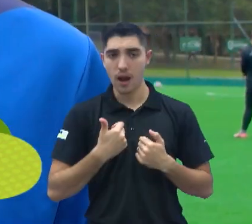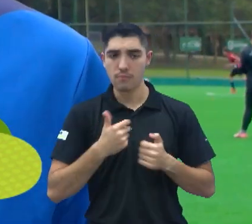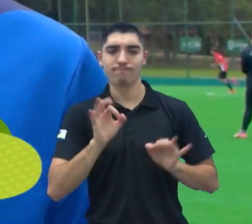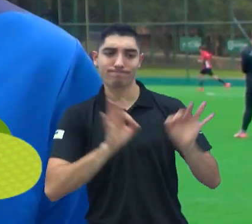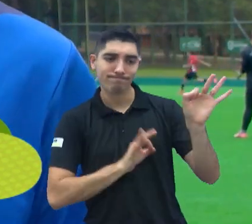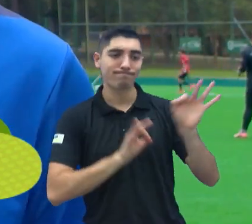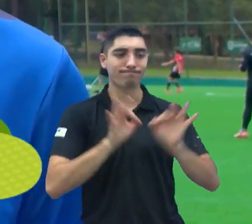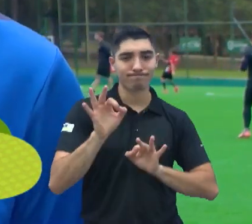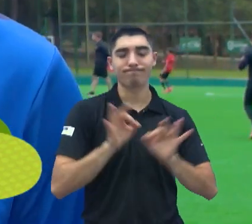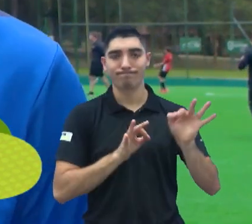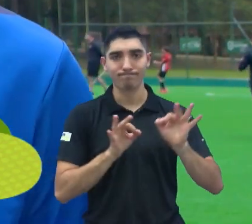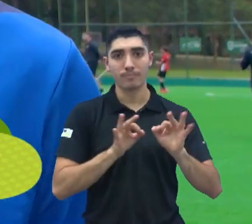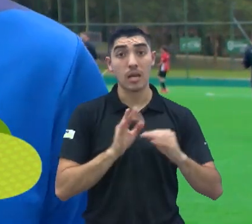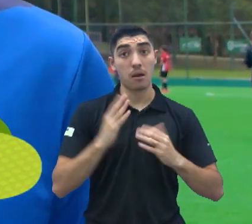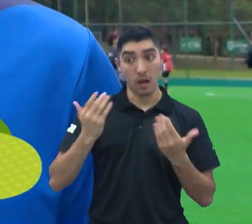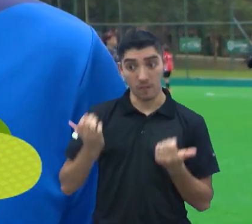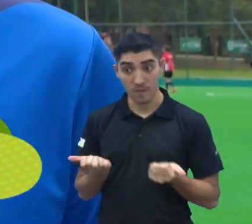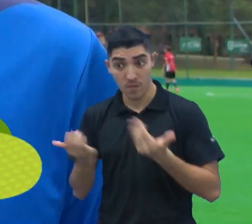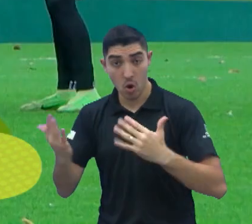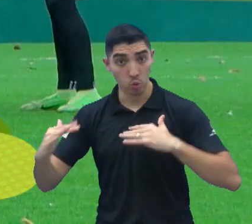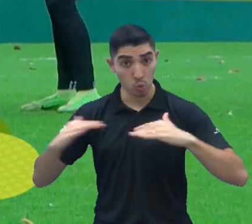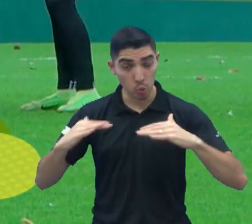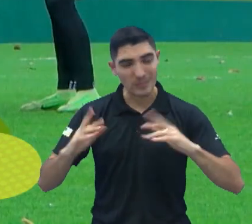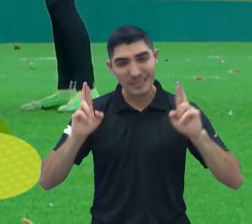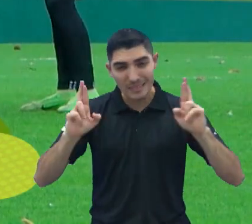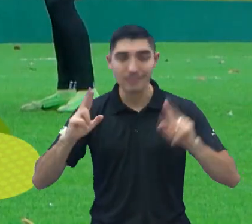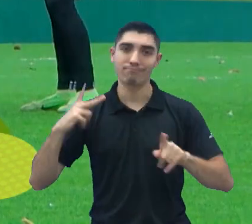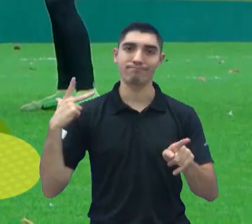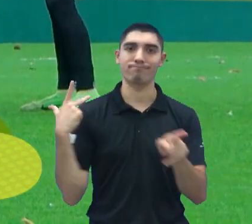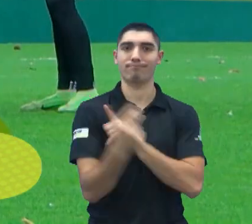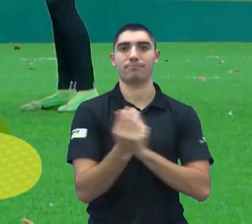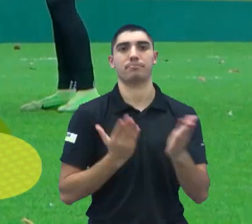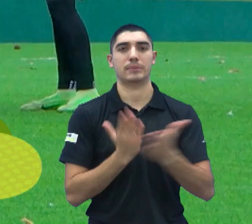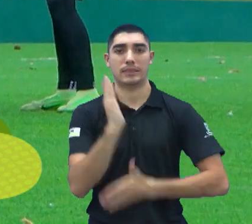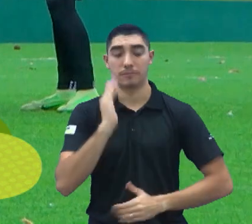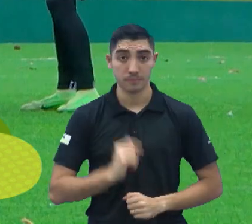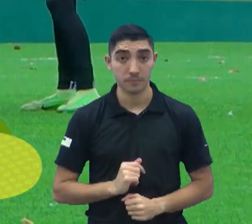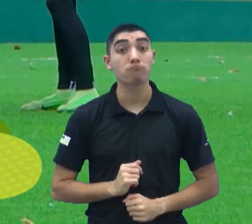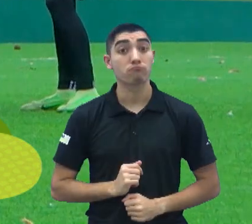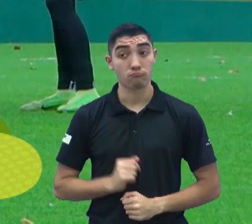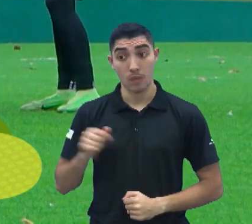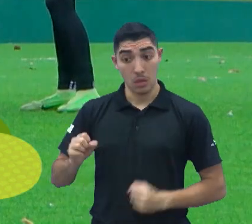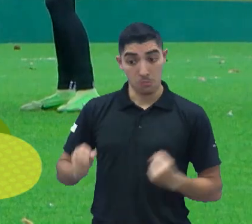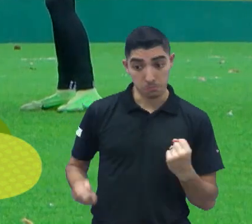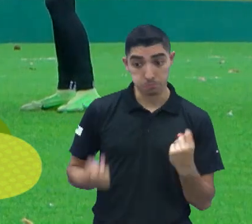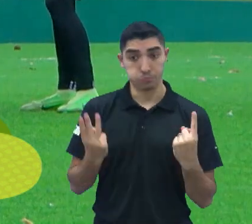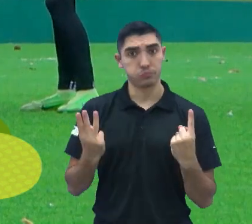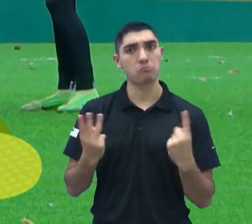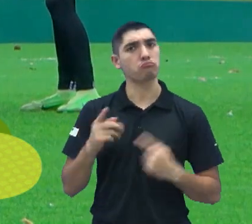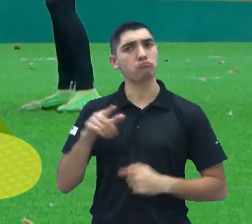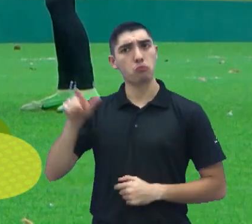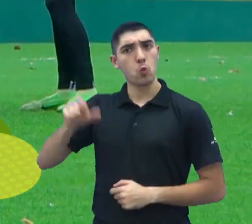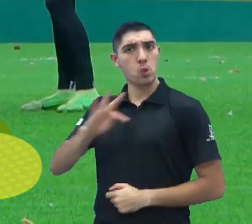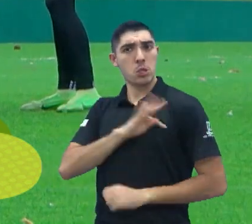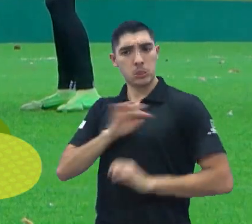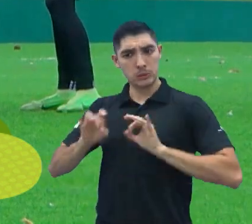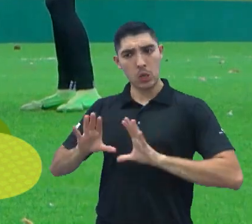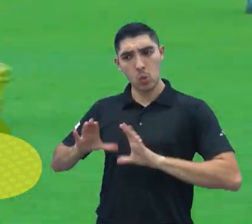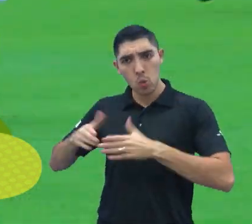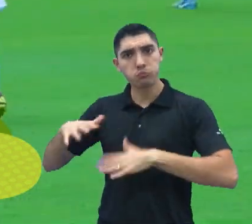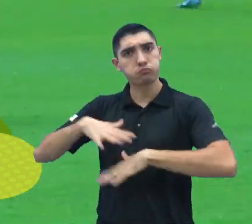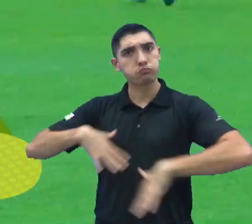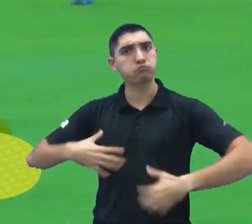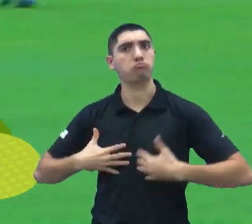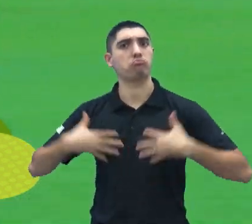criar, para que chegue lá e a gente consiga essa classificação. O triunfo foi muito valorizado pela comissão técnica e pelos